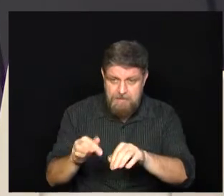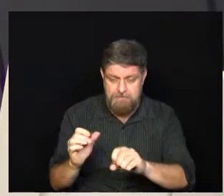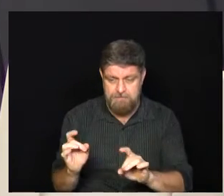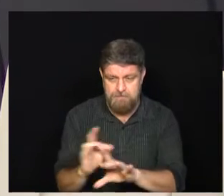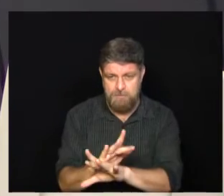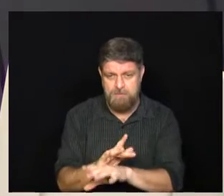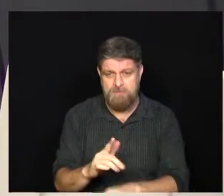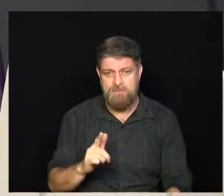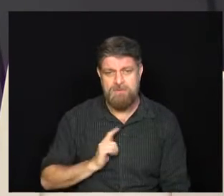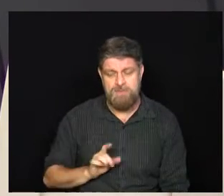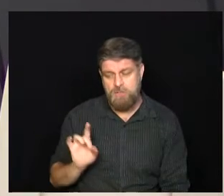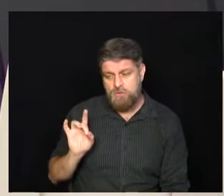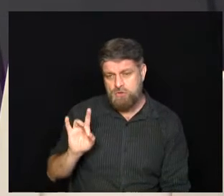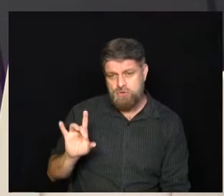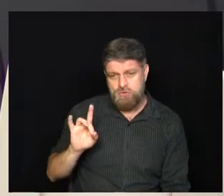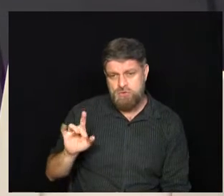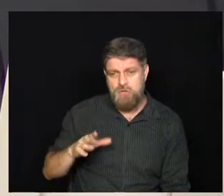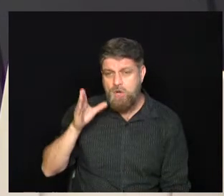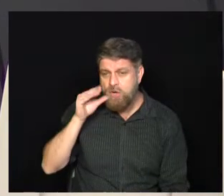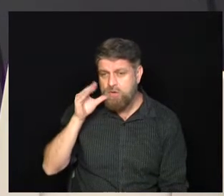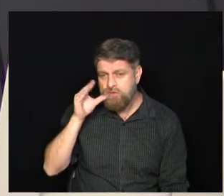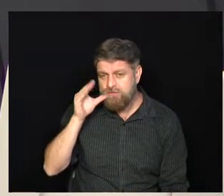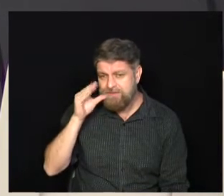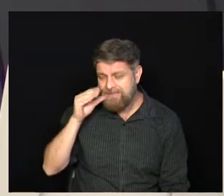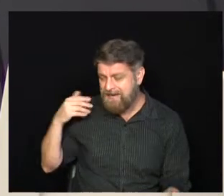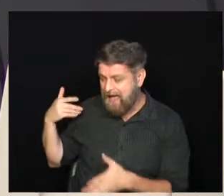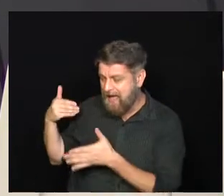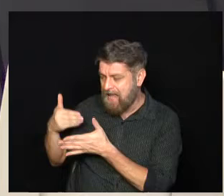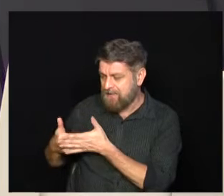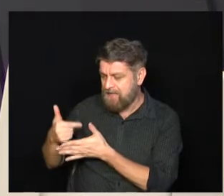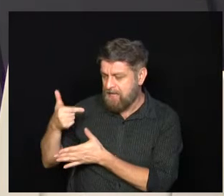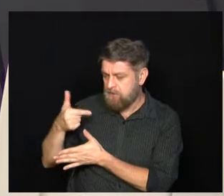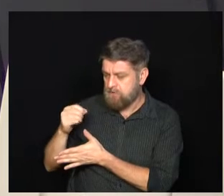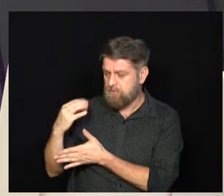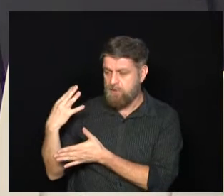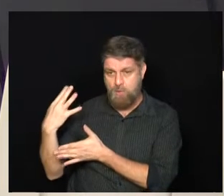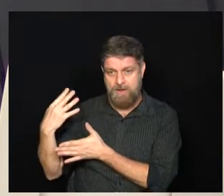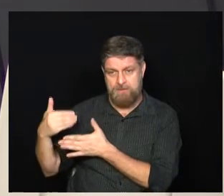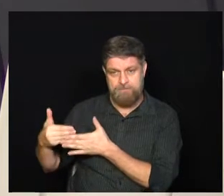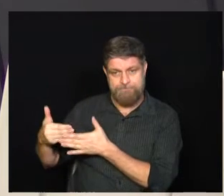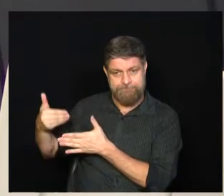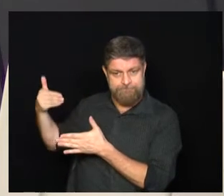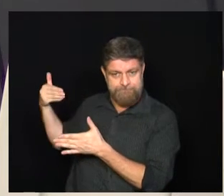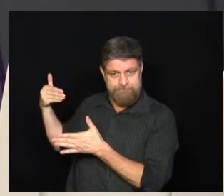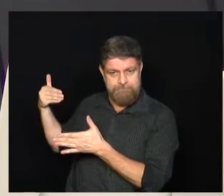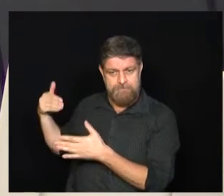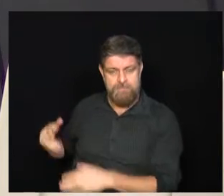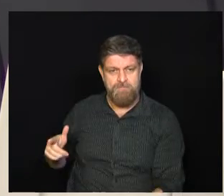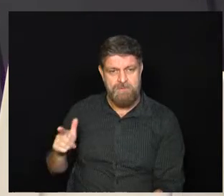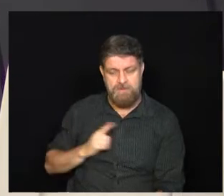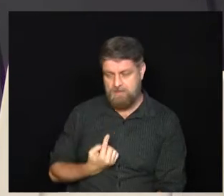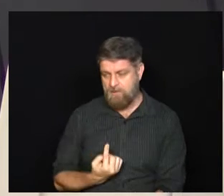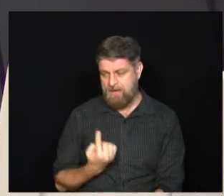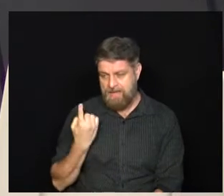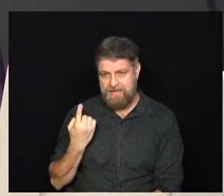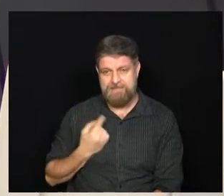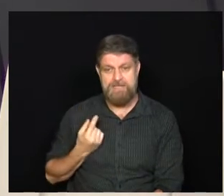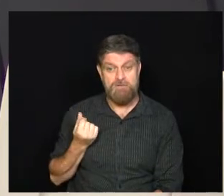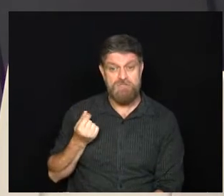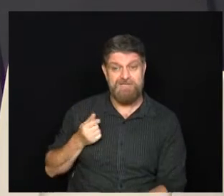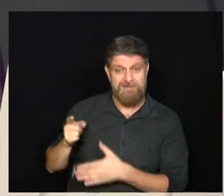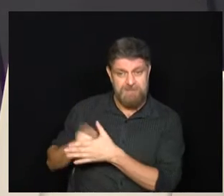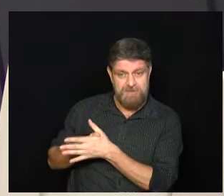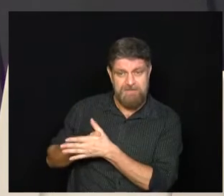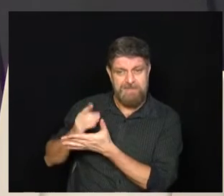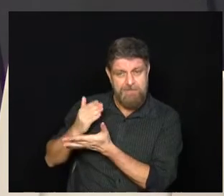somente aqueles servidores que entraram até o ano de 2004, né? Então, foi essa compra de vidas e